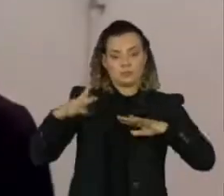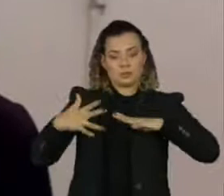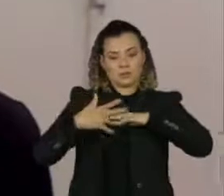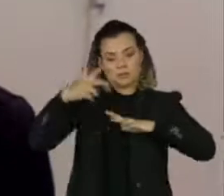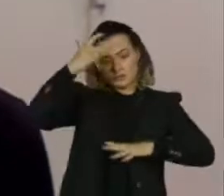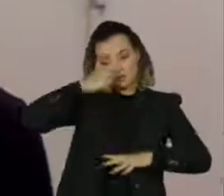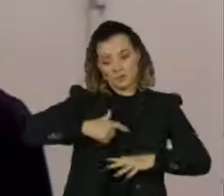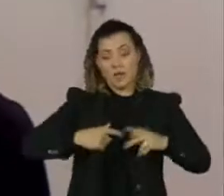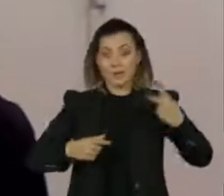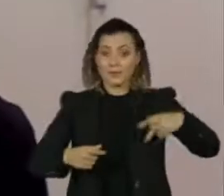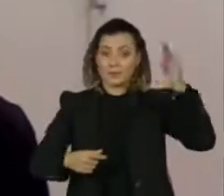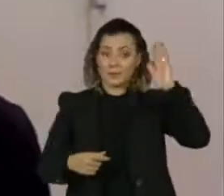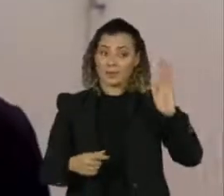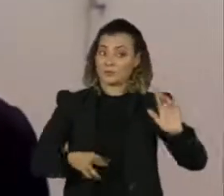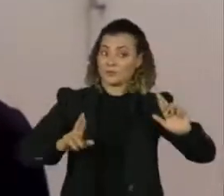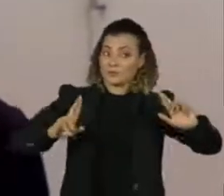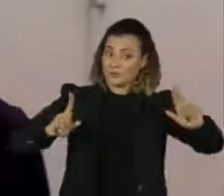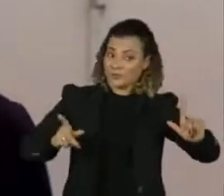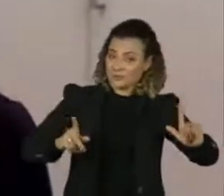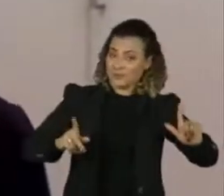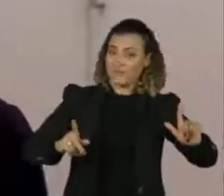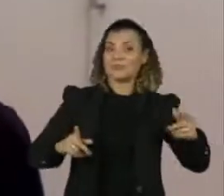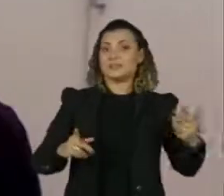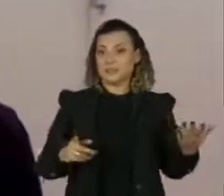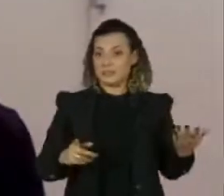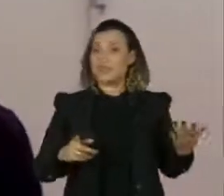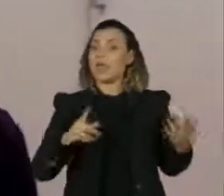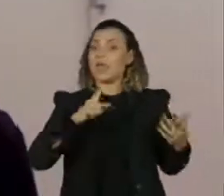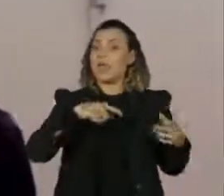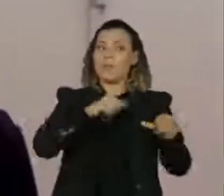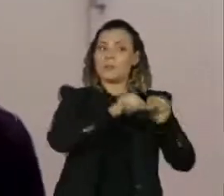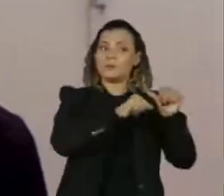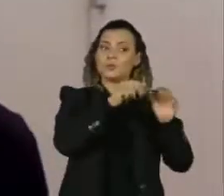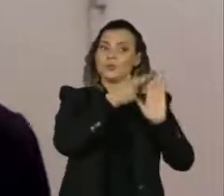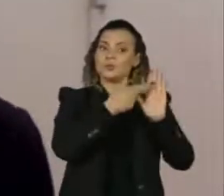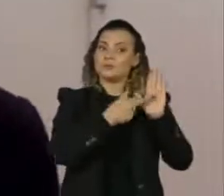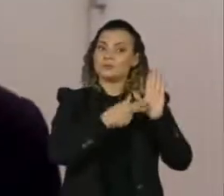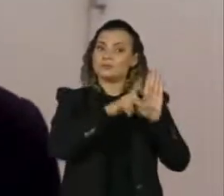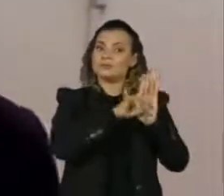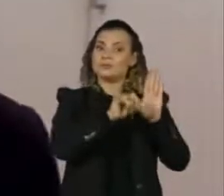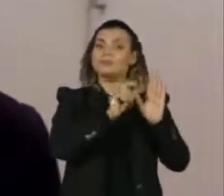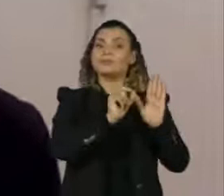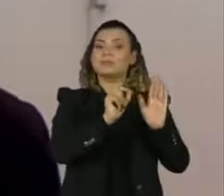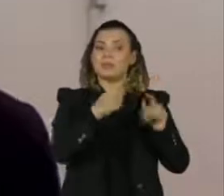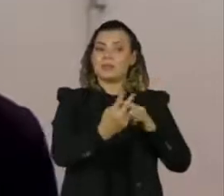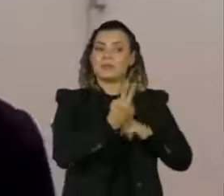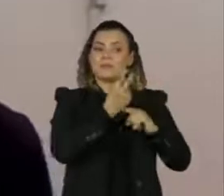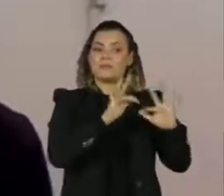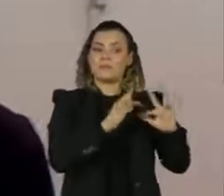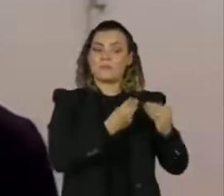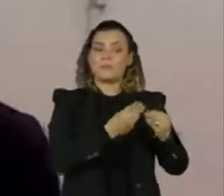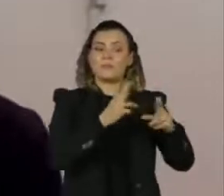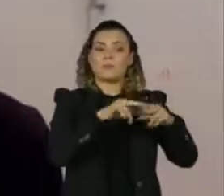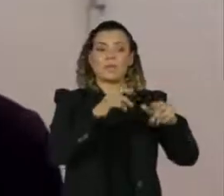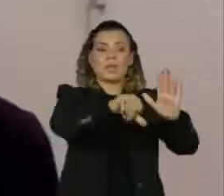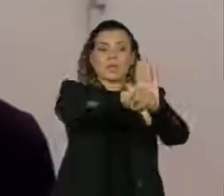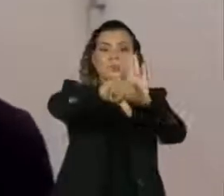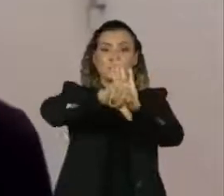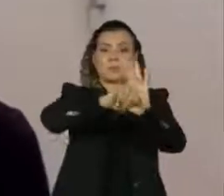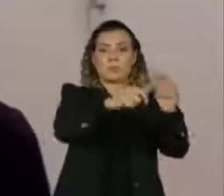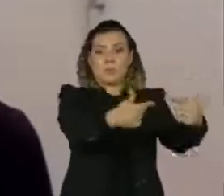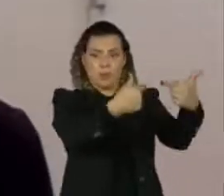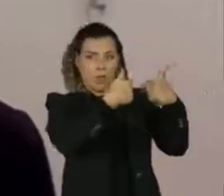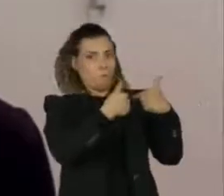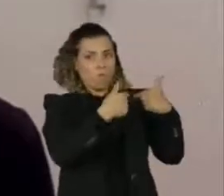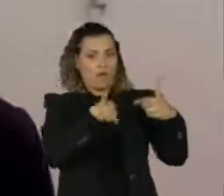no Brasil essa ideia ela foi repaginada para essa questão de liberdade de defender a família contra o crime. Nos